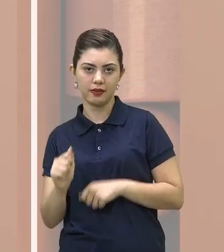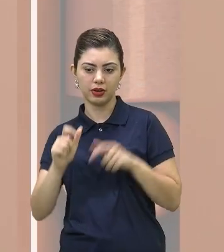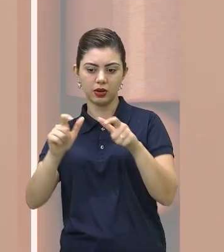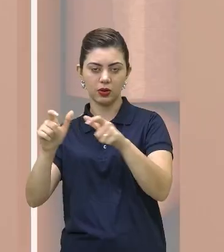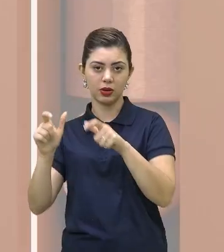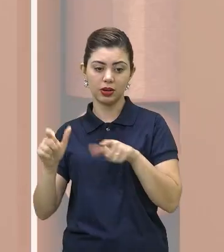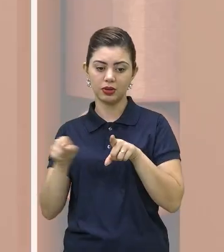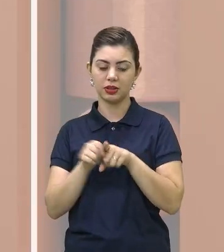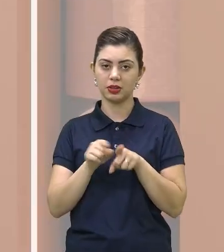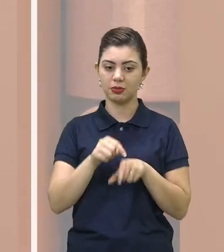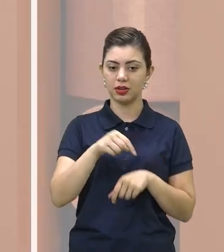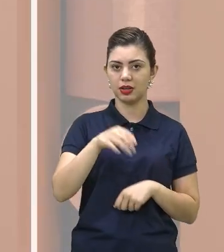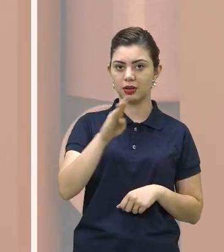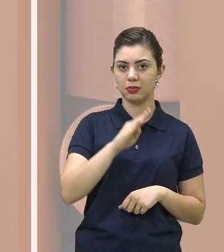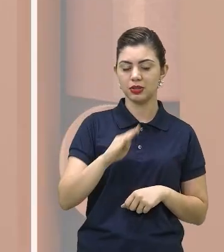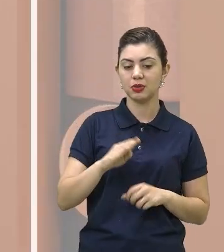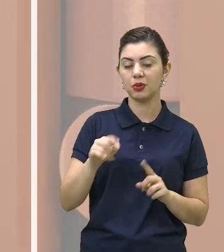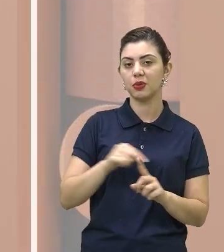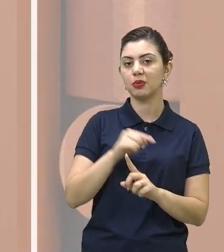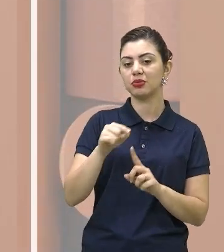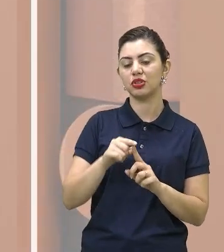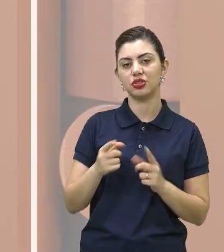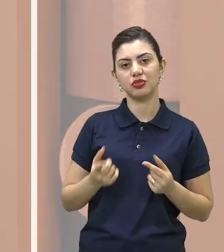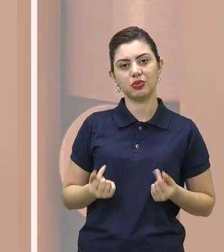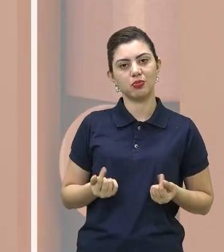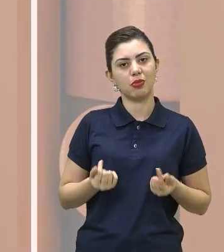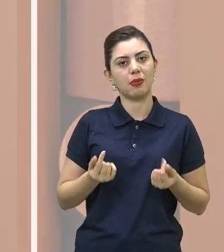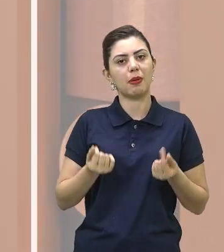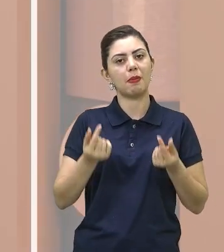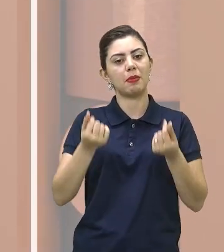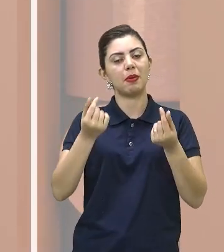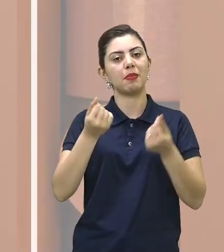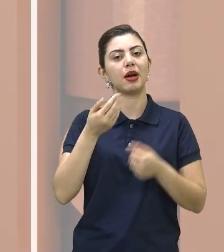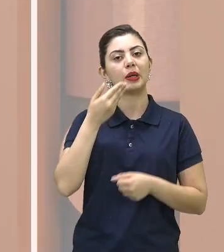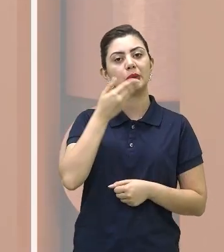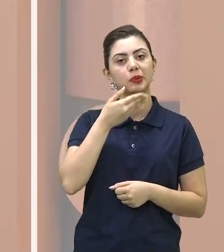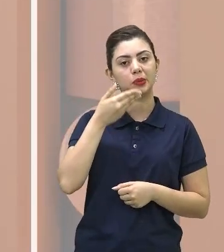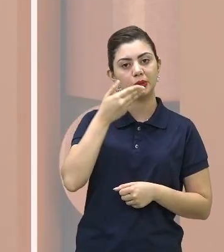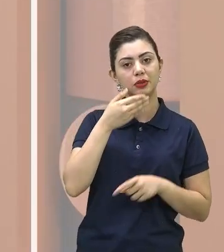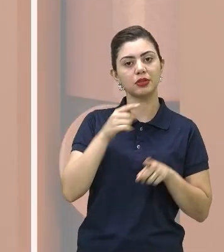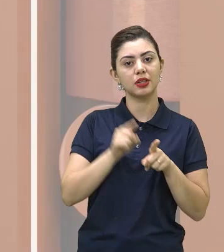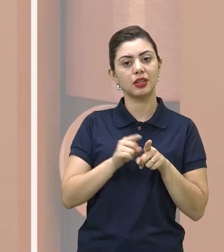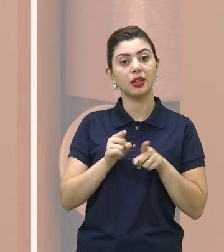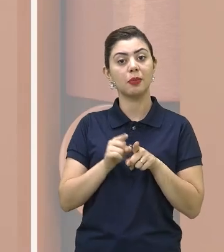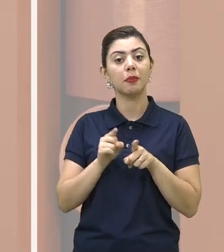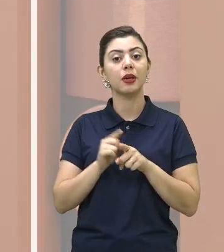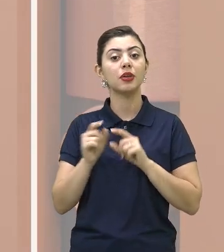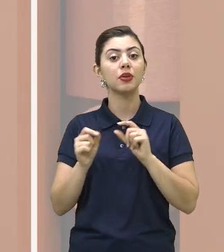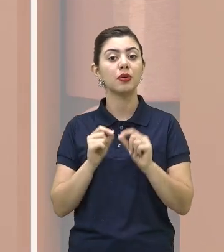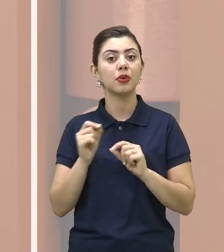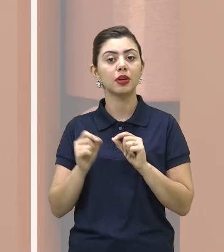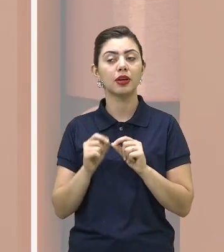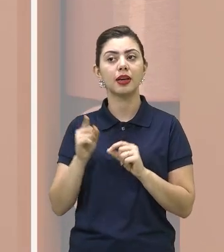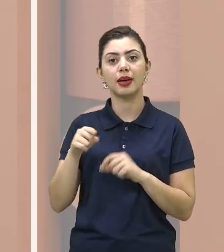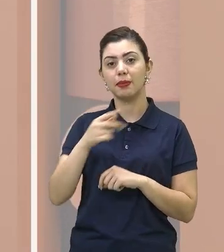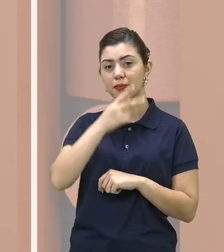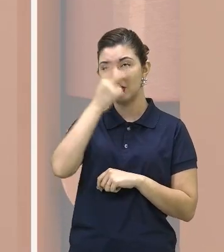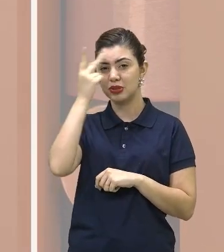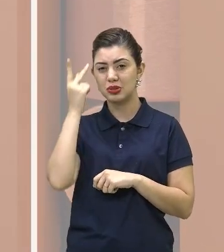o quê? Os lucros da Holanda no negócio do açúcar e na venda também o quê? De